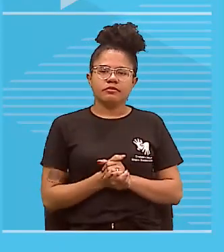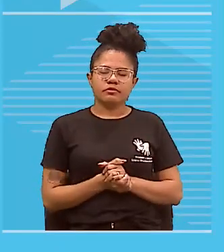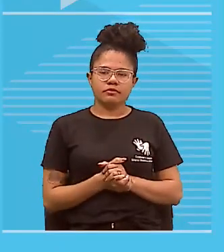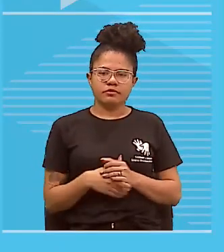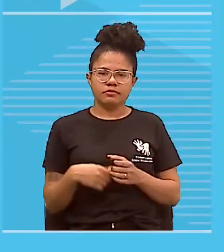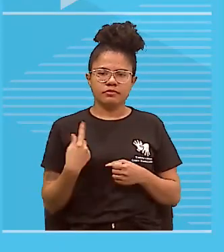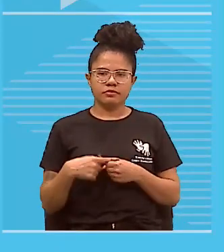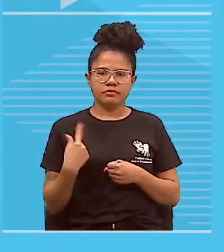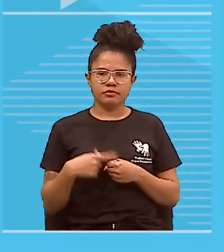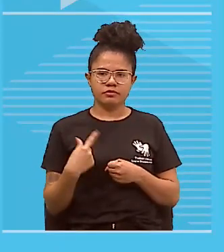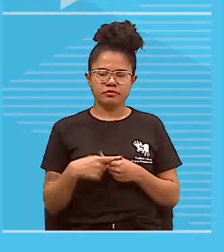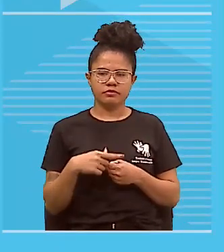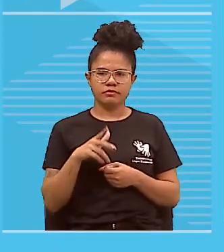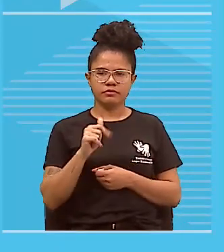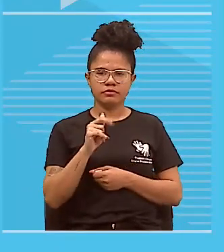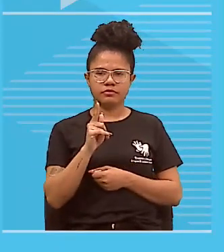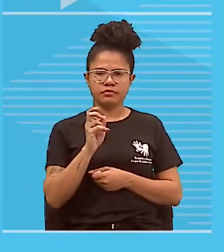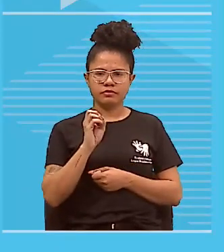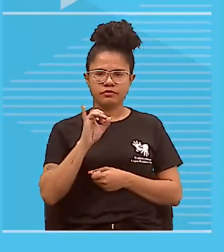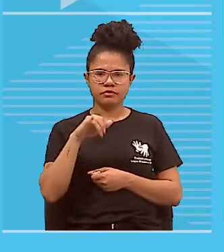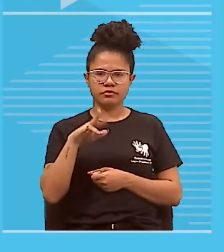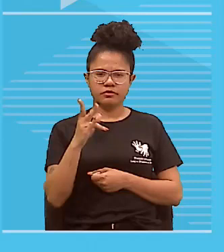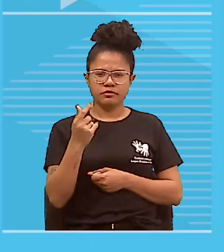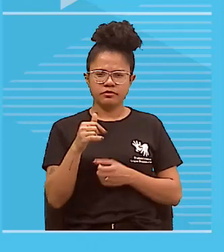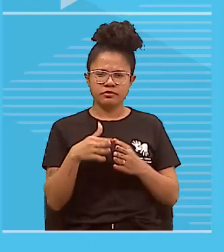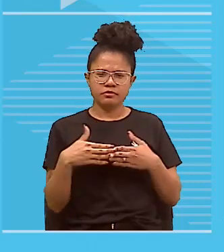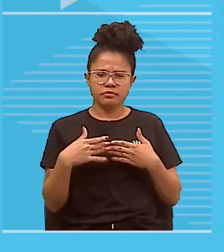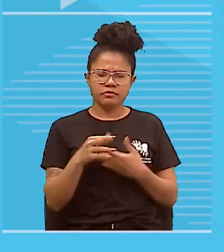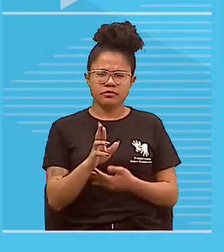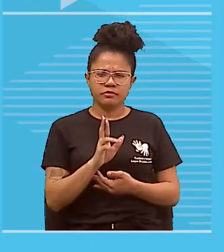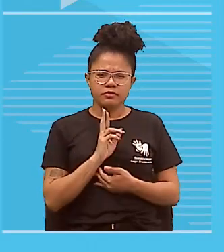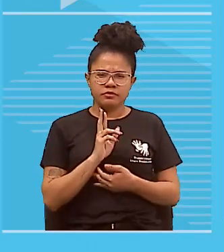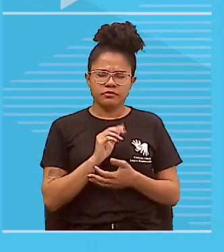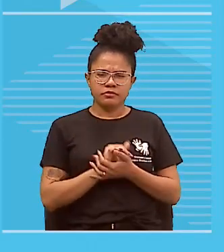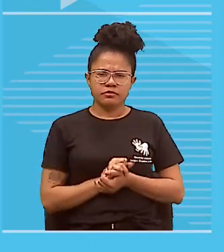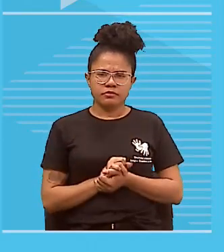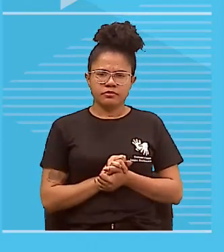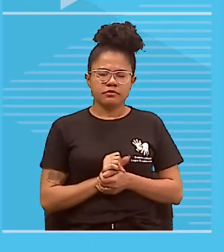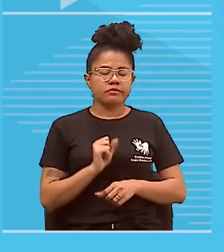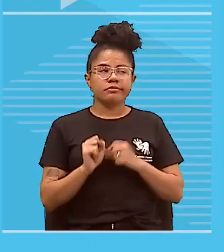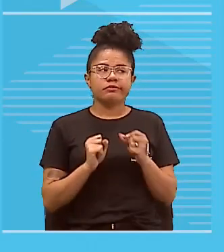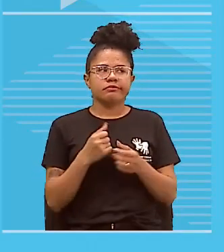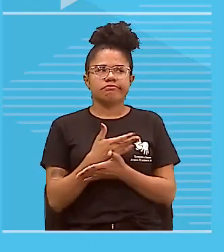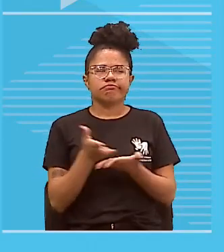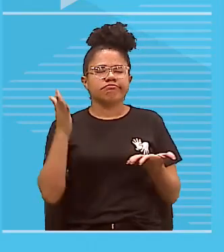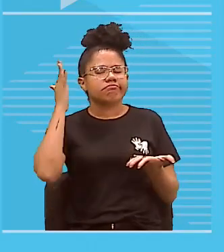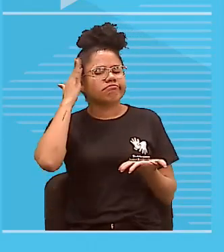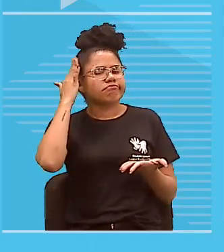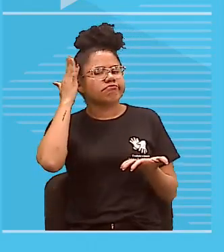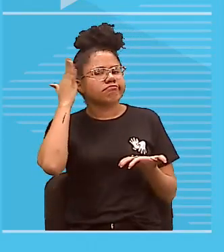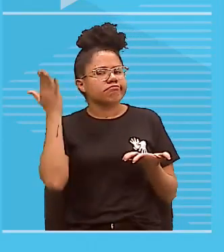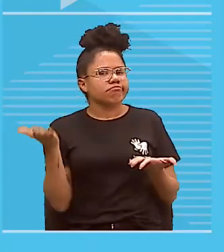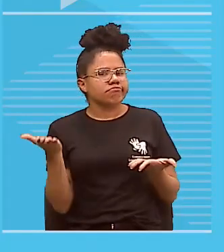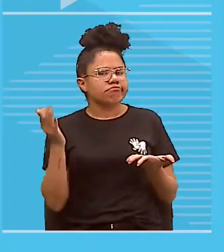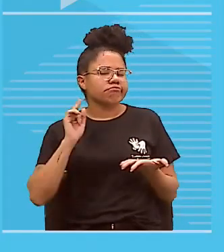Lagoinha, Canavieira, Esperantina, por favor, me respondam. O que é que vocês entendem por